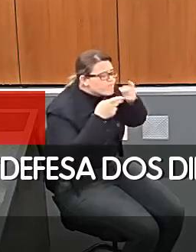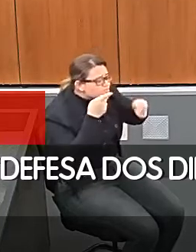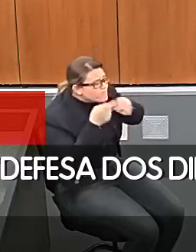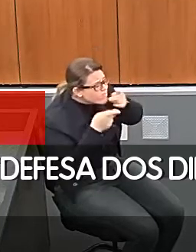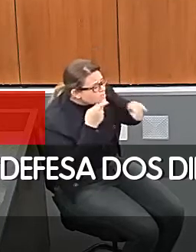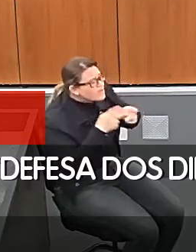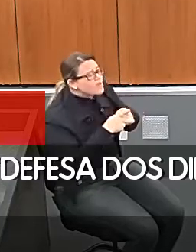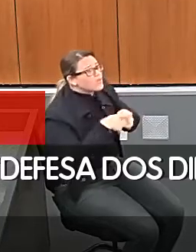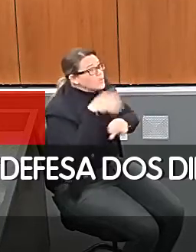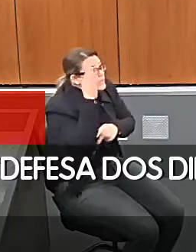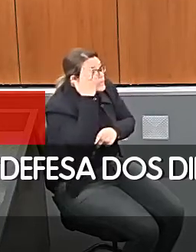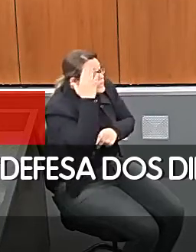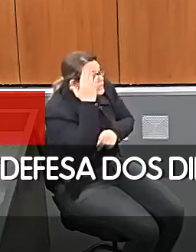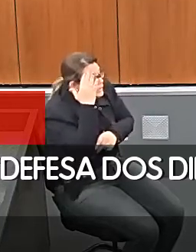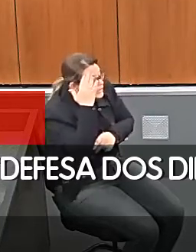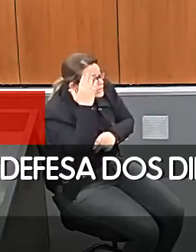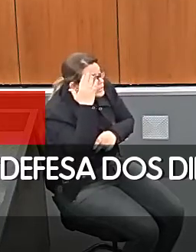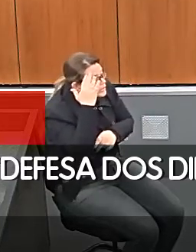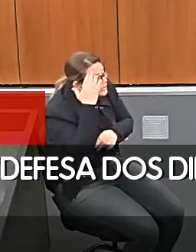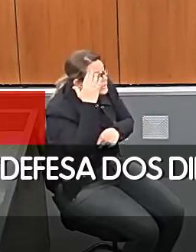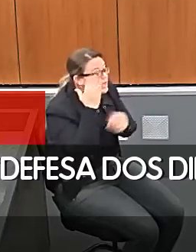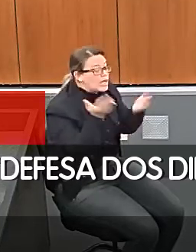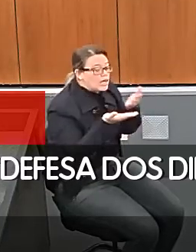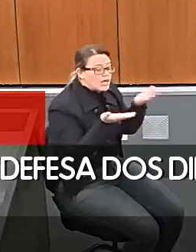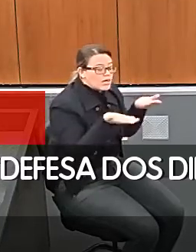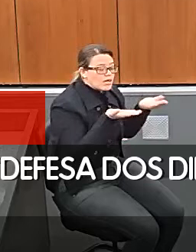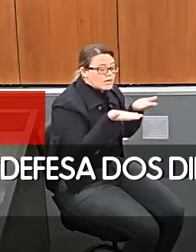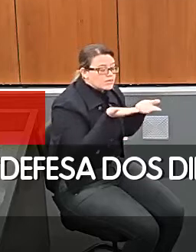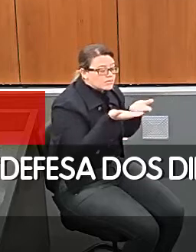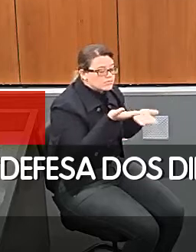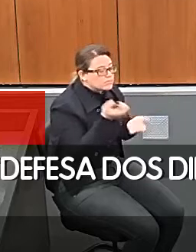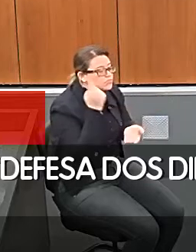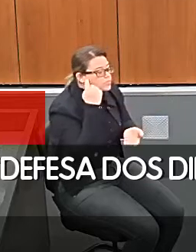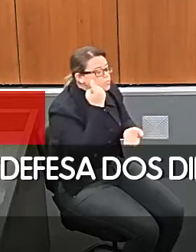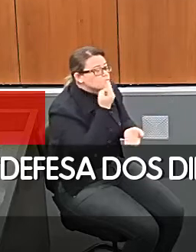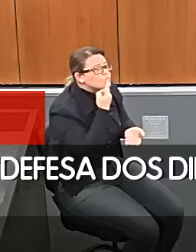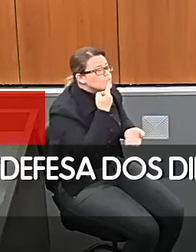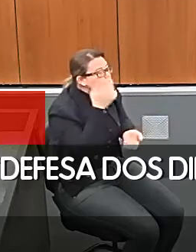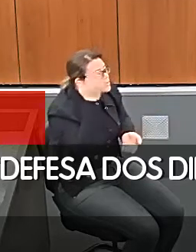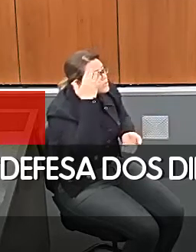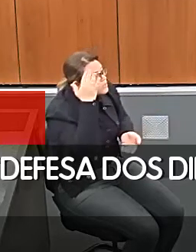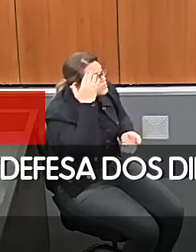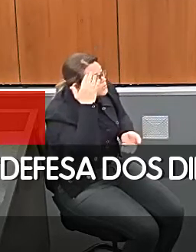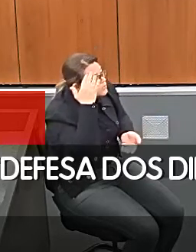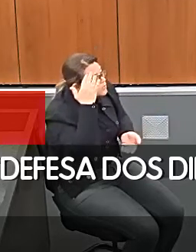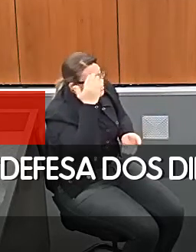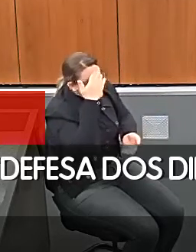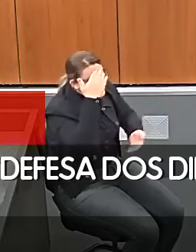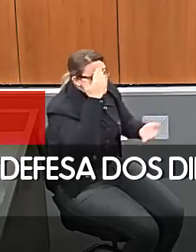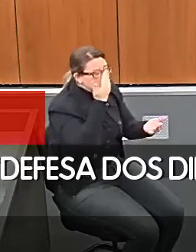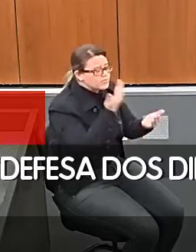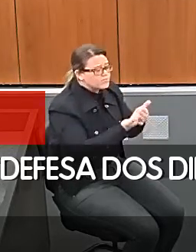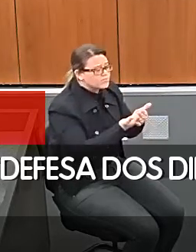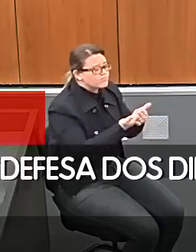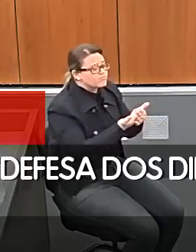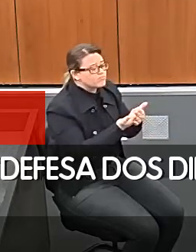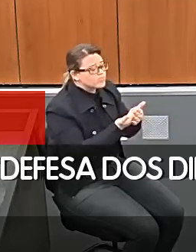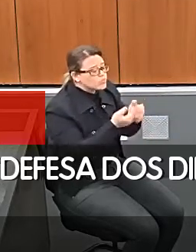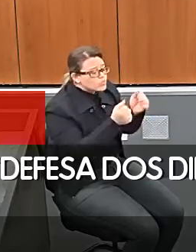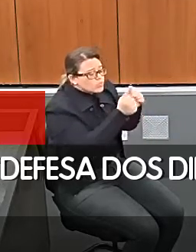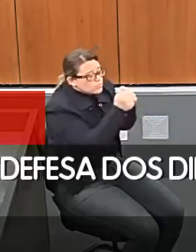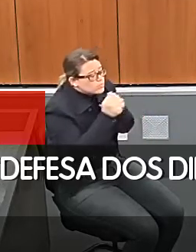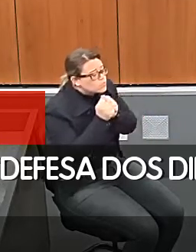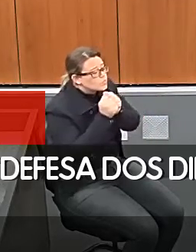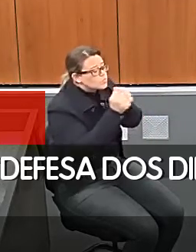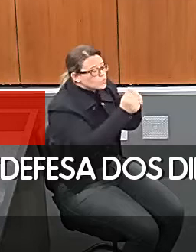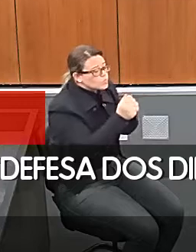hoje é porque existe surdo, é para o surdo. E nós acreditamos que os amigos também são muito importantes. A